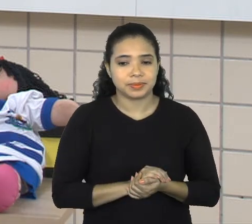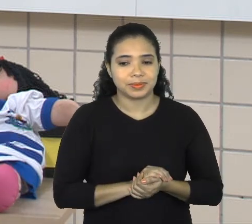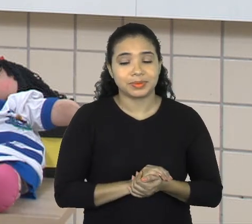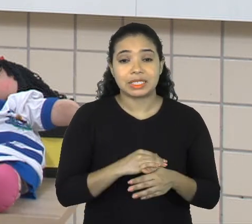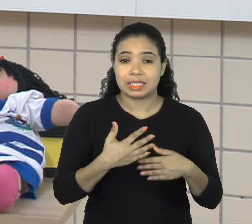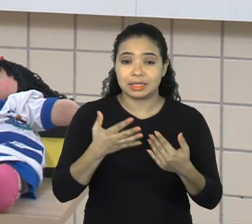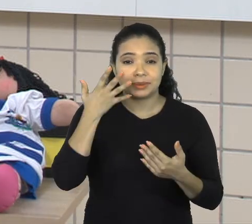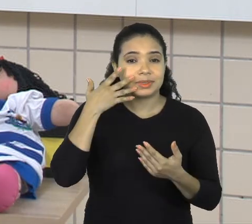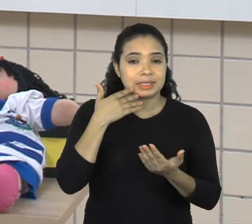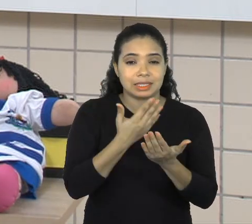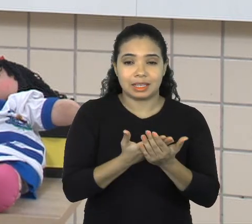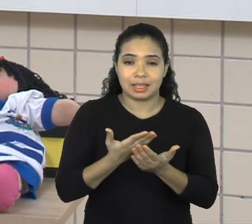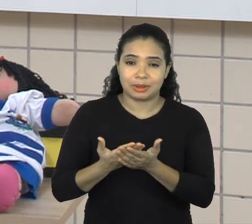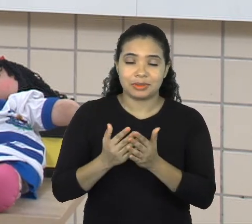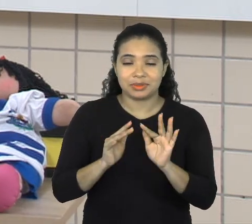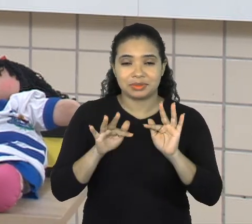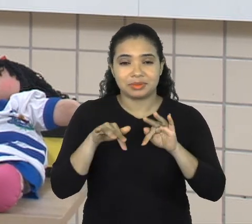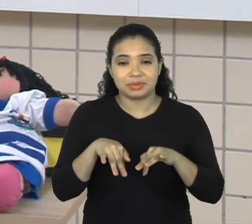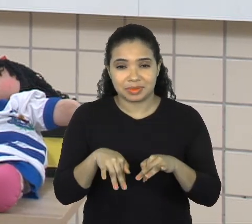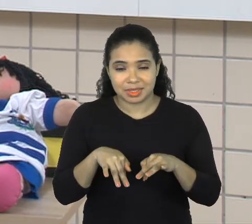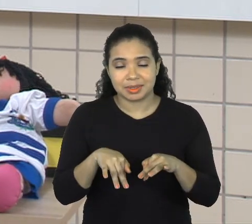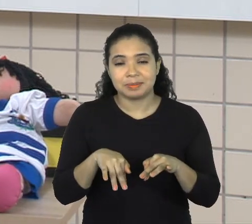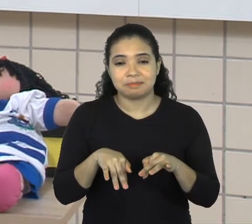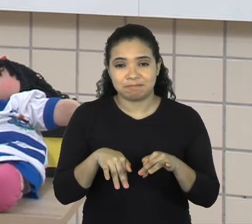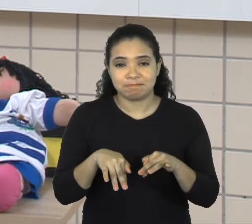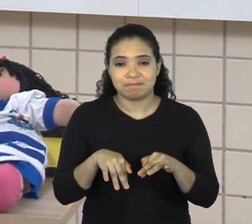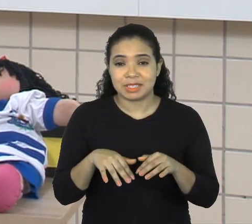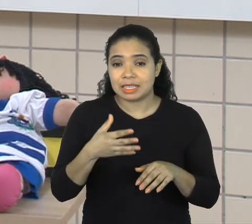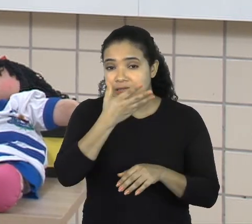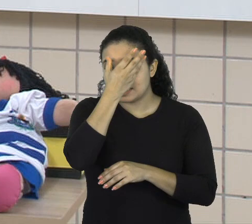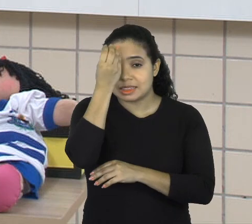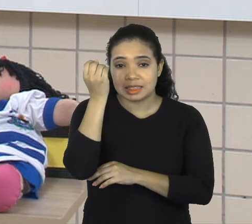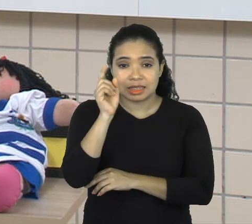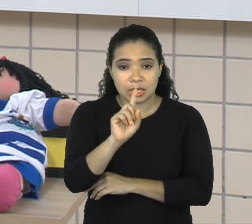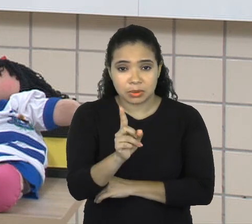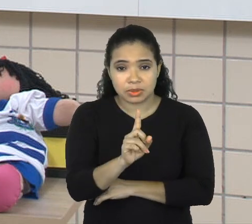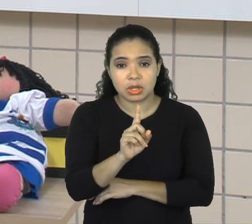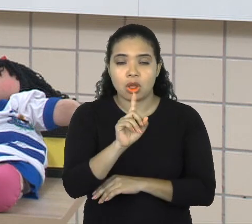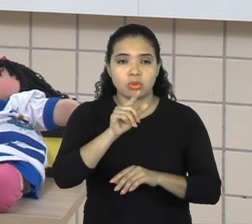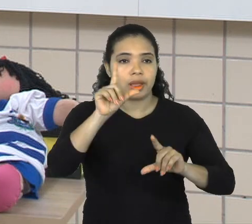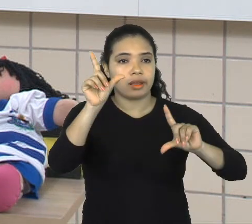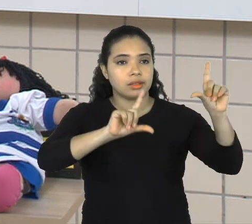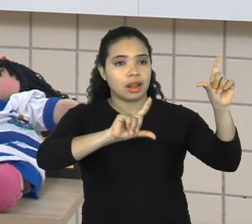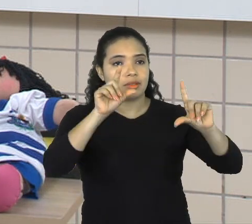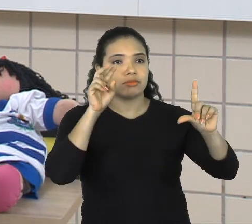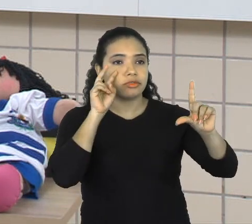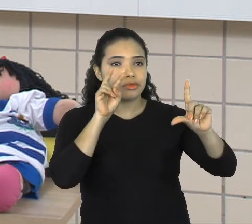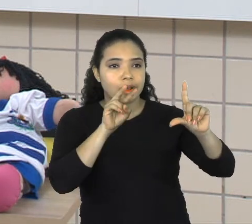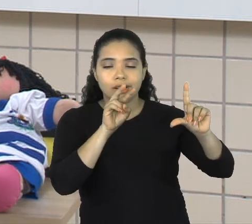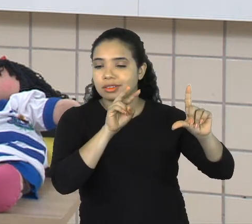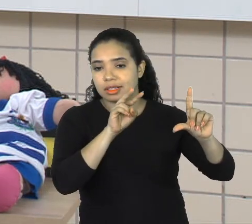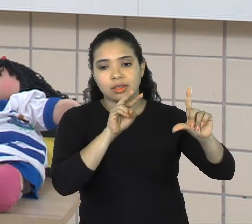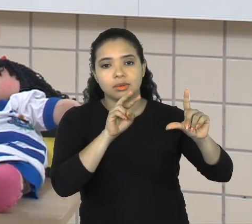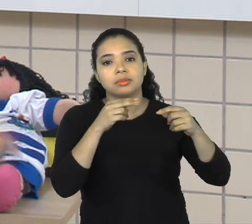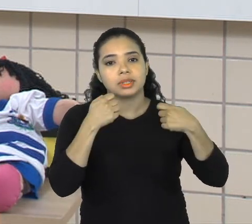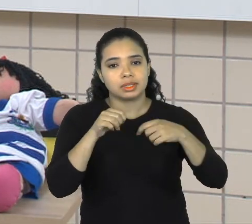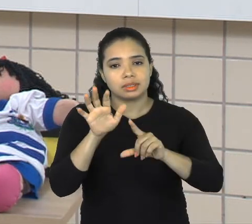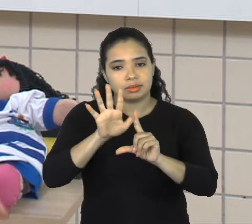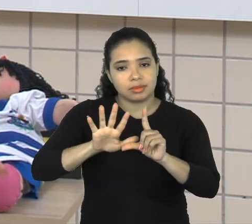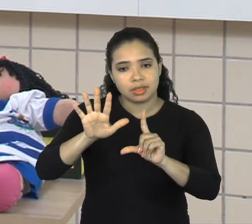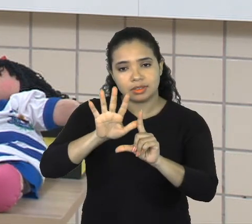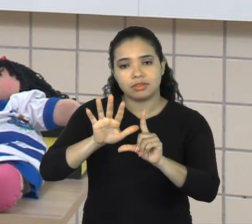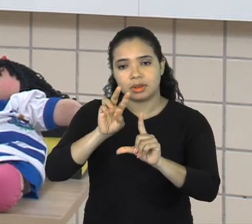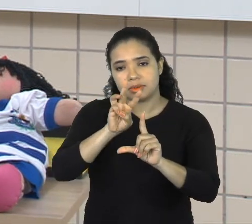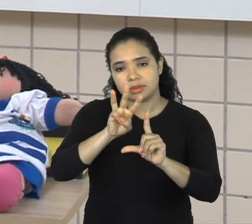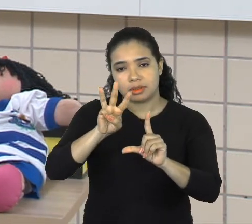crianças, a nossa aula chegou ao fim. Não esqueça, não é só assistir a aula. Procure acessar a